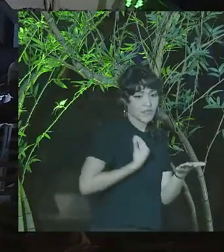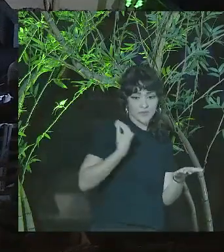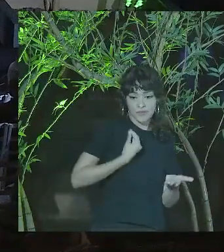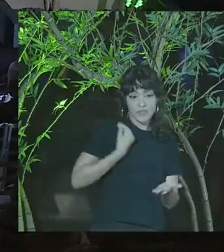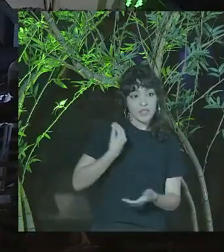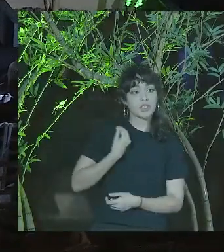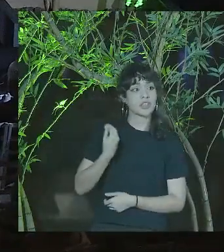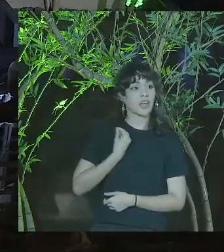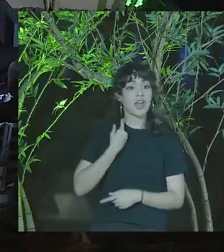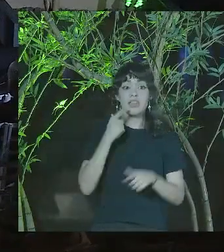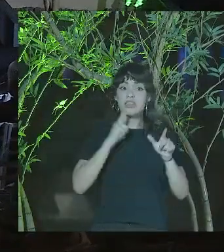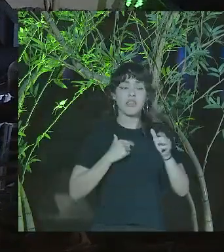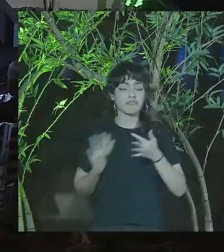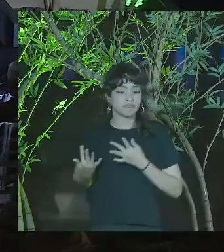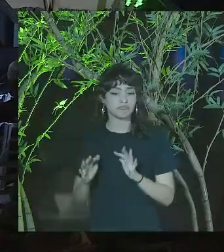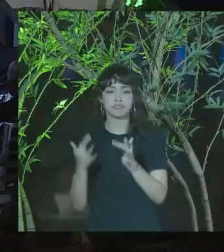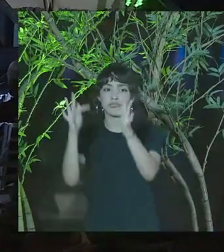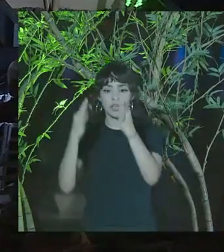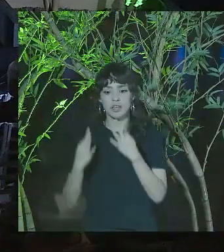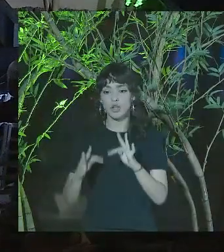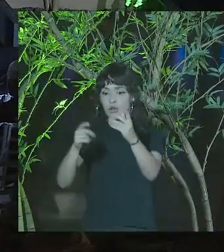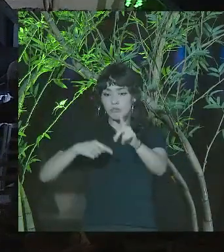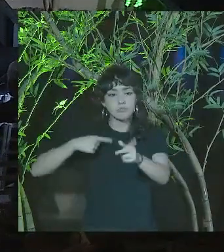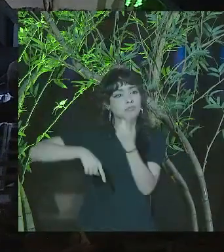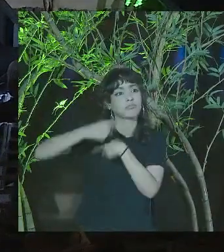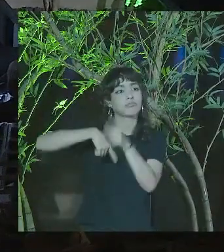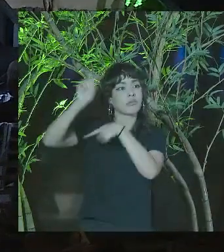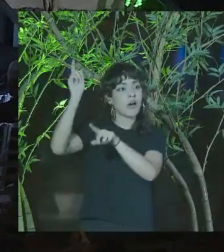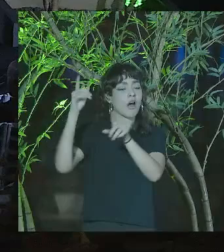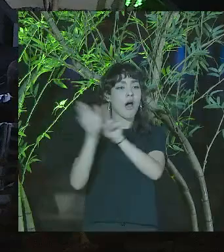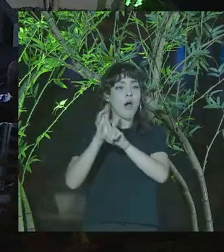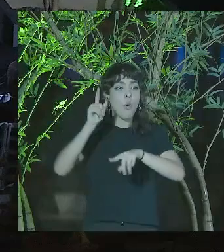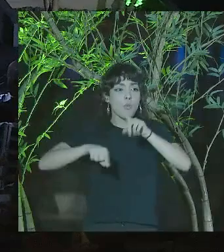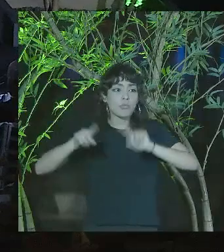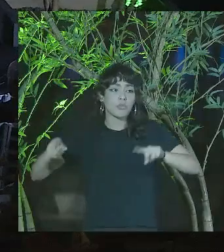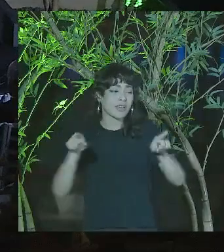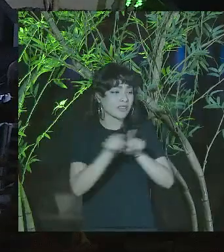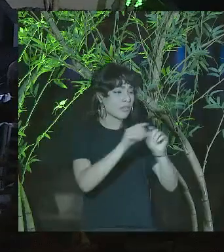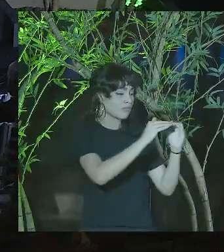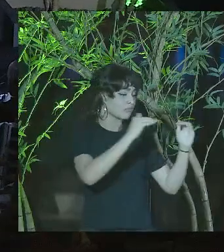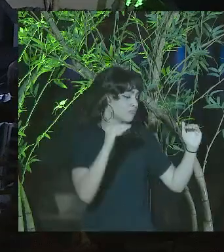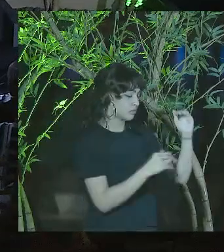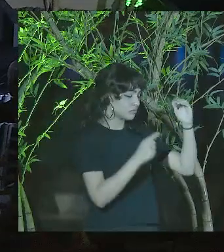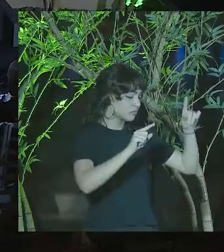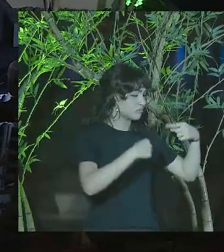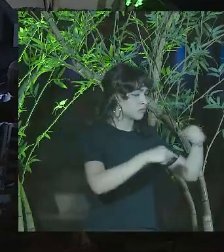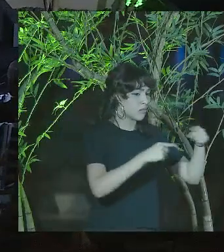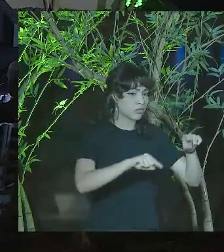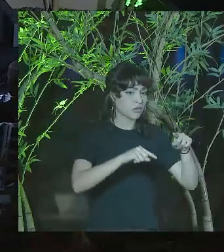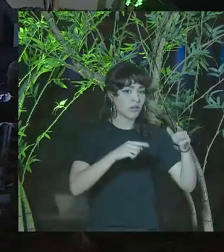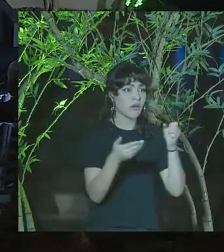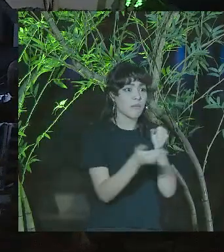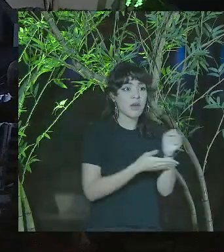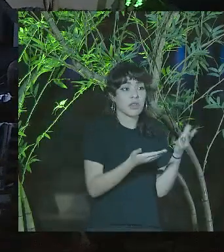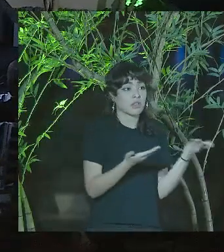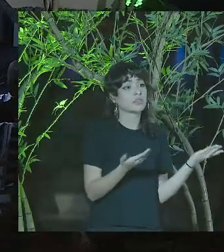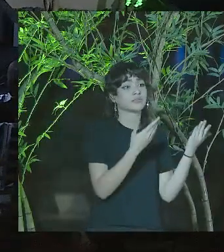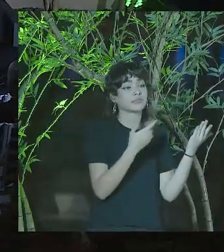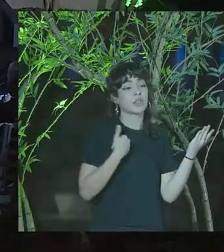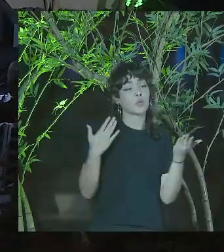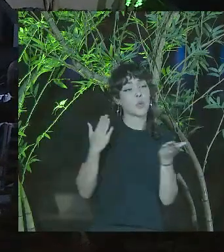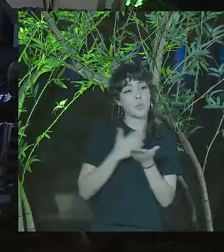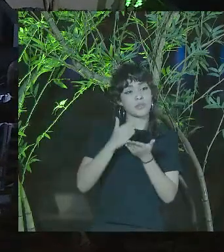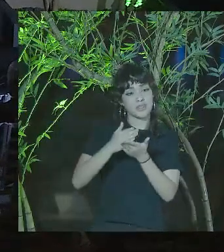tanto treco e tanta tecnologia, ao mesmo tempo, tanta desigualdade, tantos desafios básicos. Eu comecei com